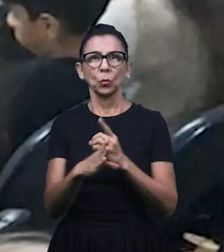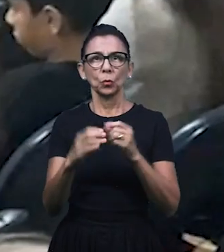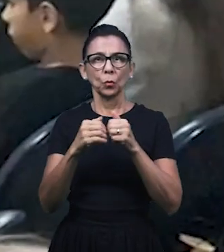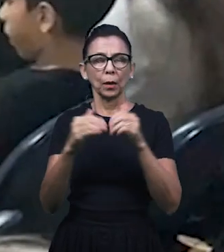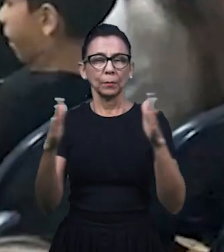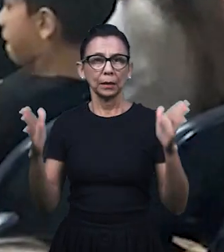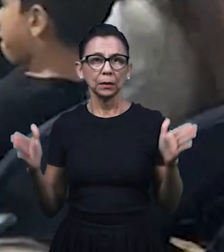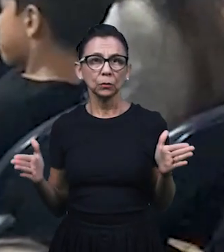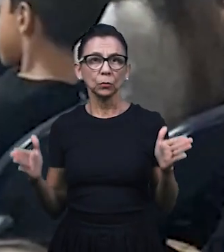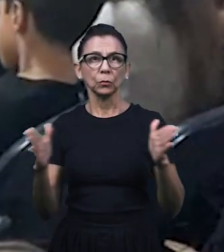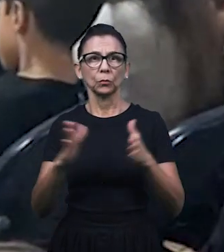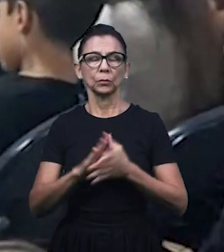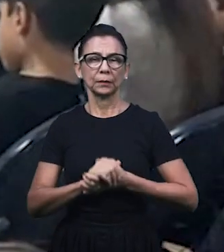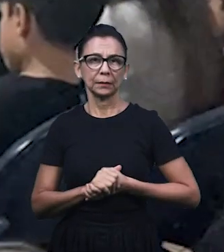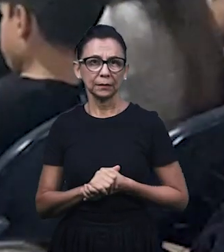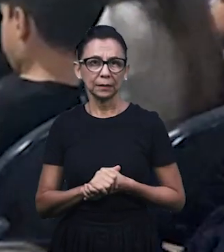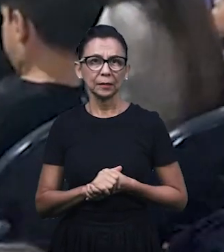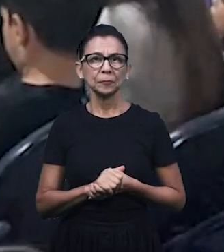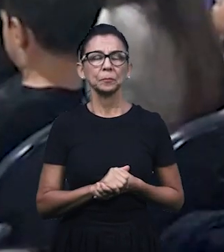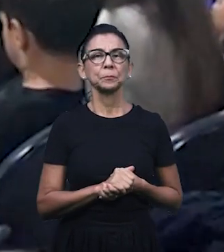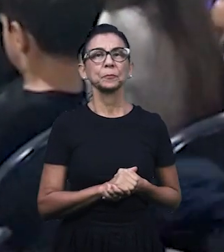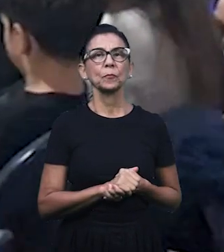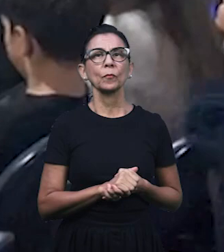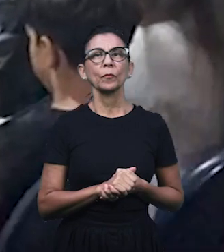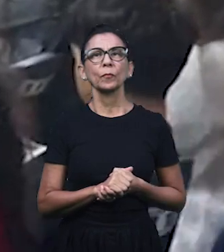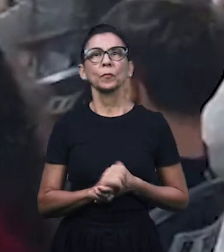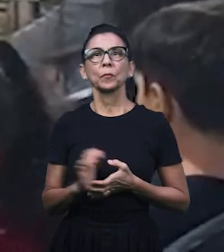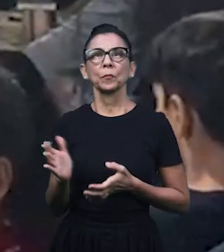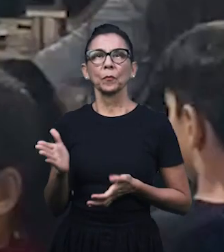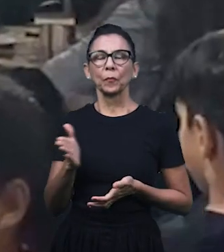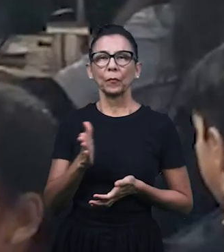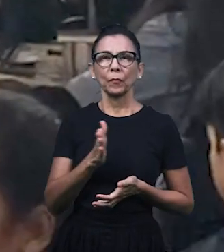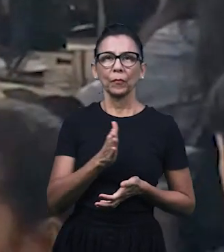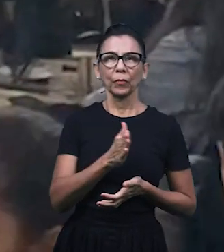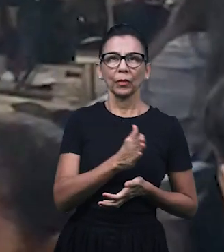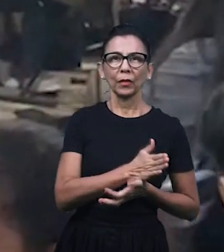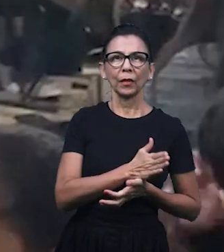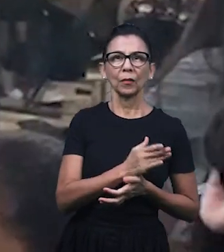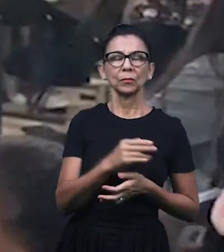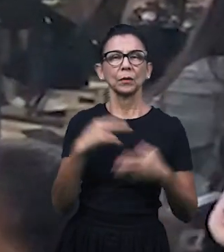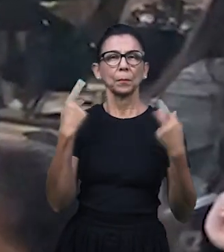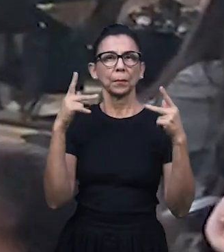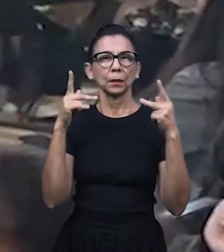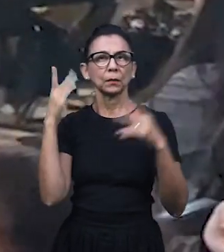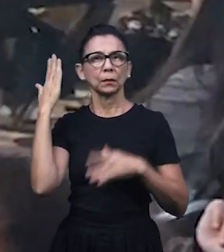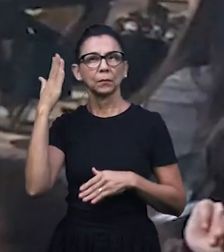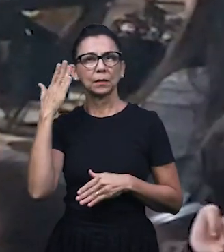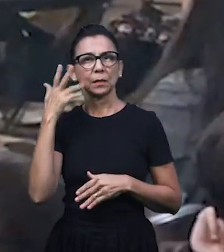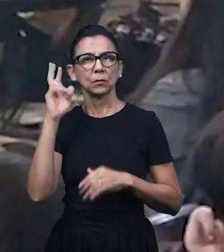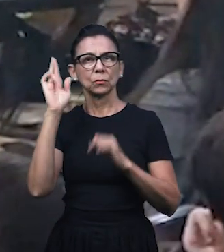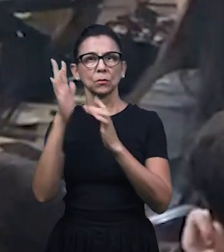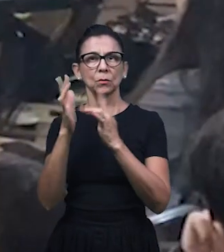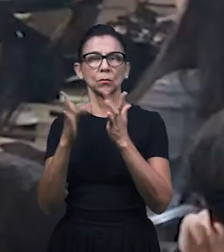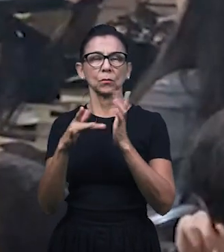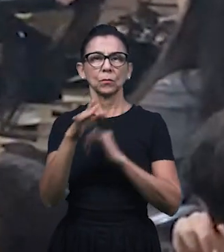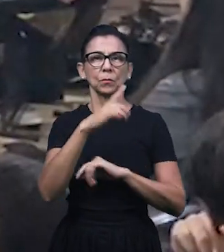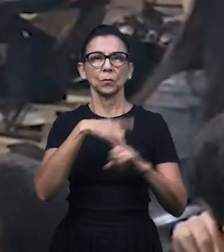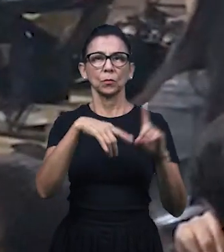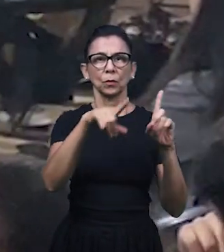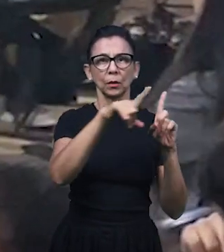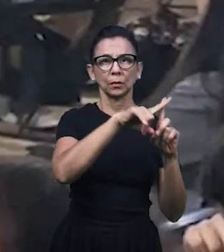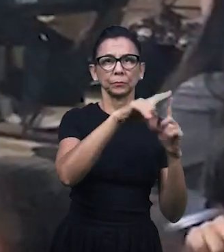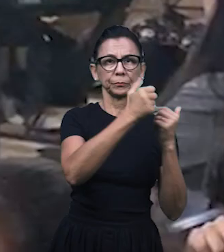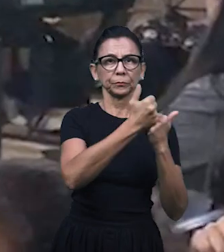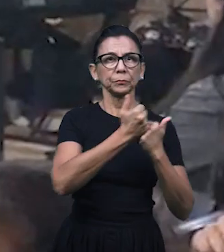amou primeiro, ele se entregou por nós. Mas hoje nós estamos dizendo a ele, olha, não mais eu vivo, mas